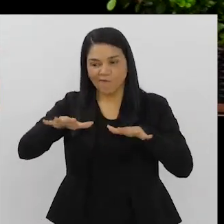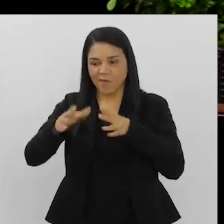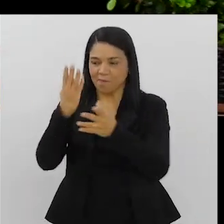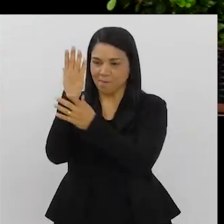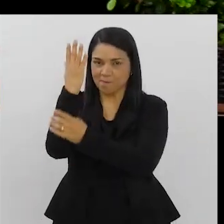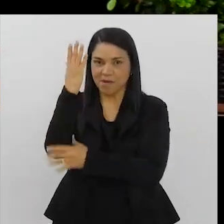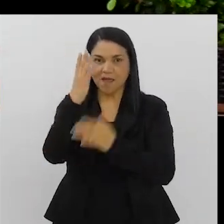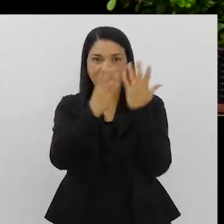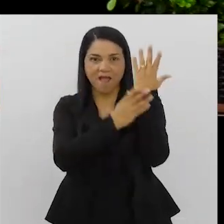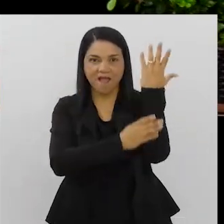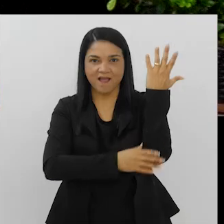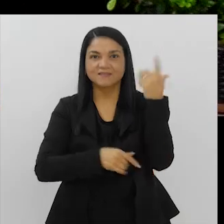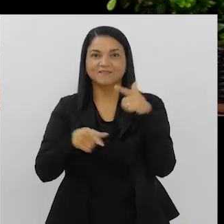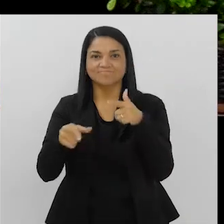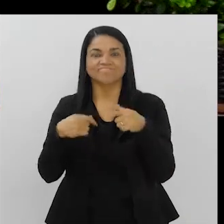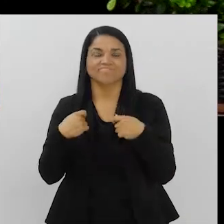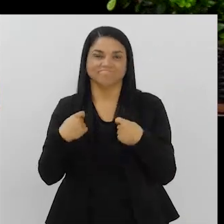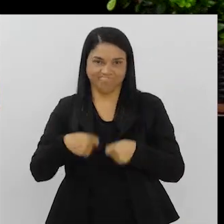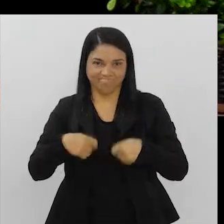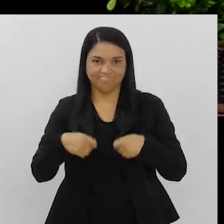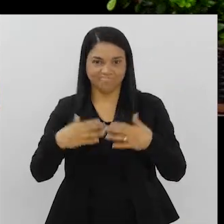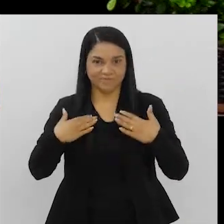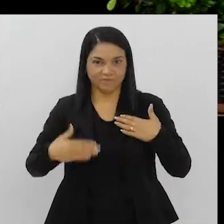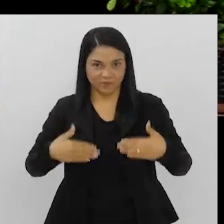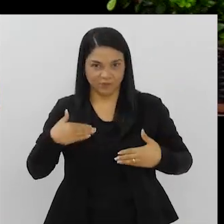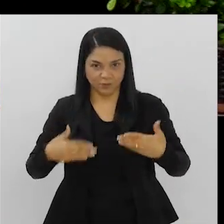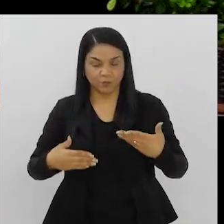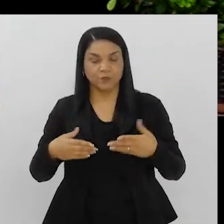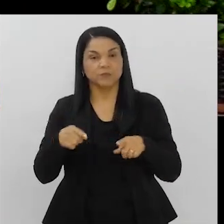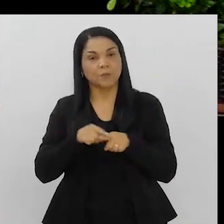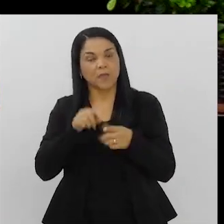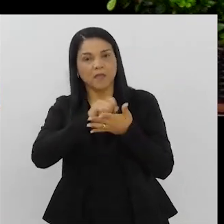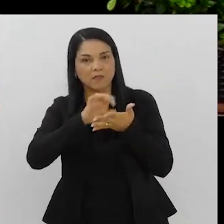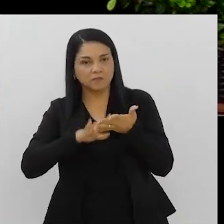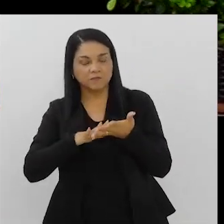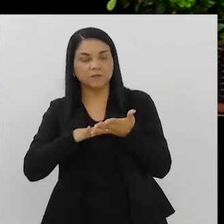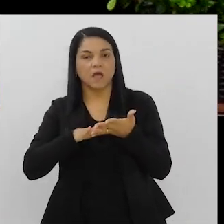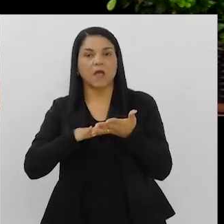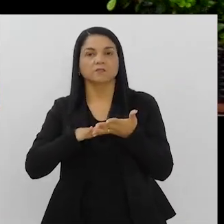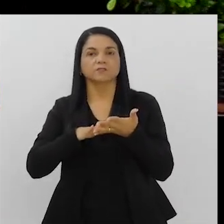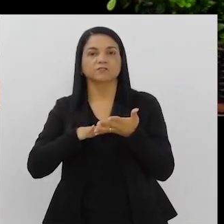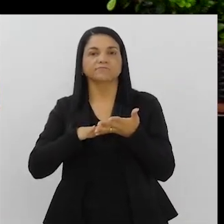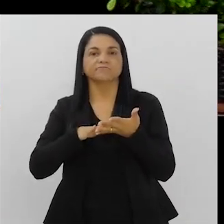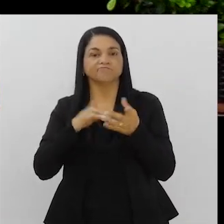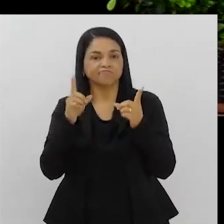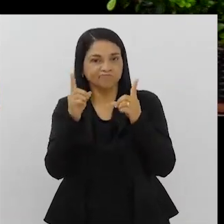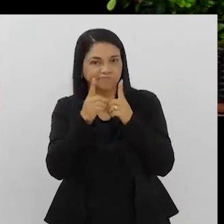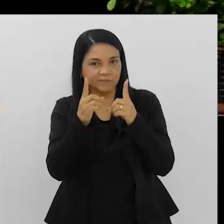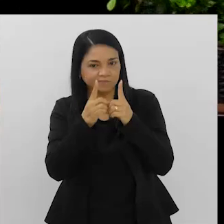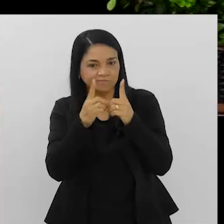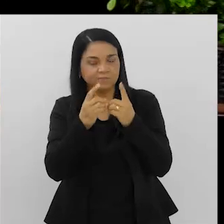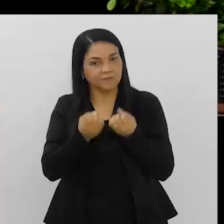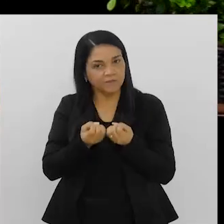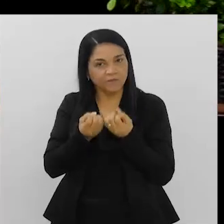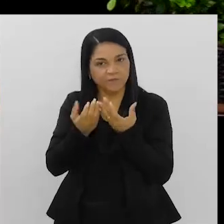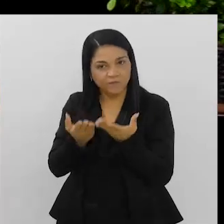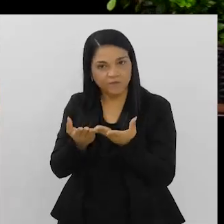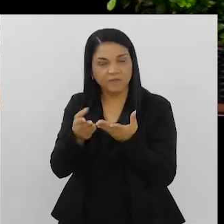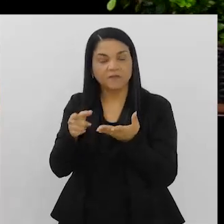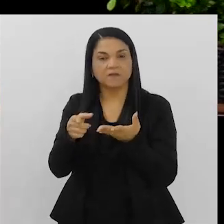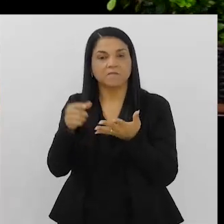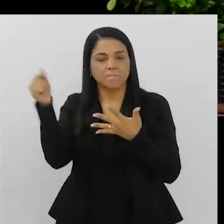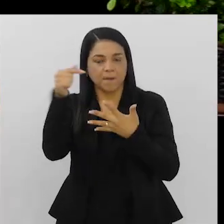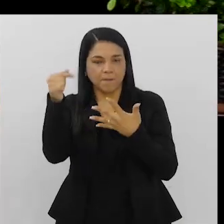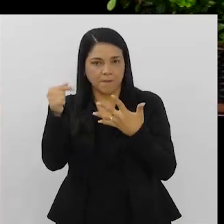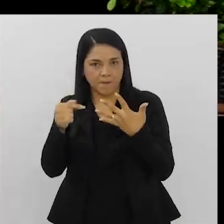feito ali, né? E temos, além das atividades promovidas pela assistência, que são essas